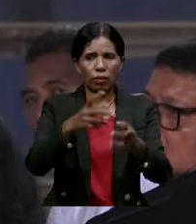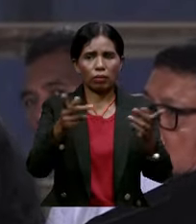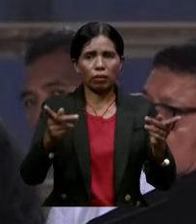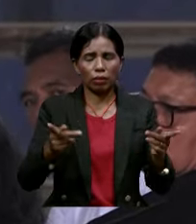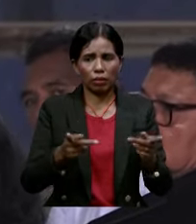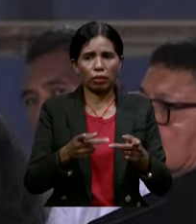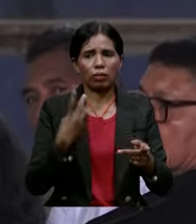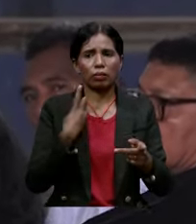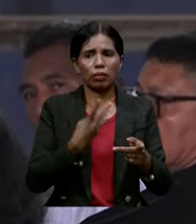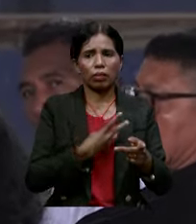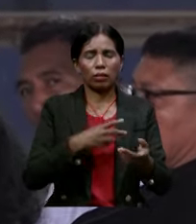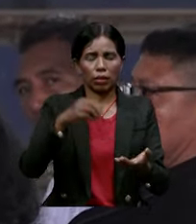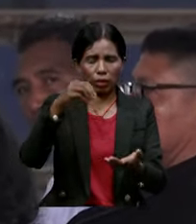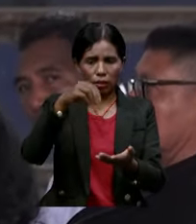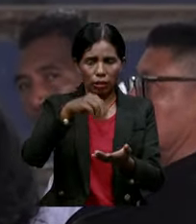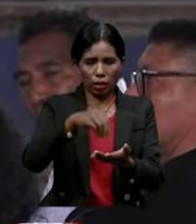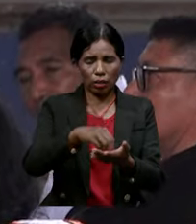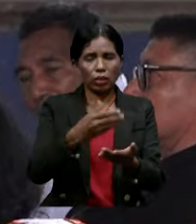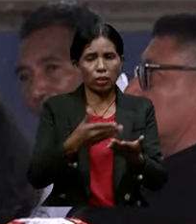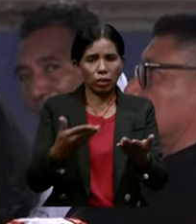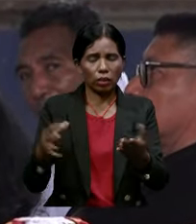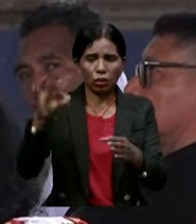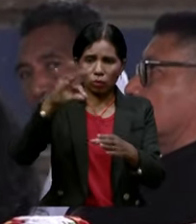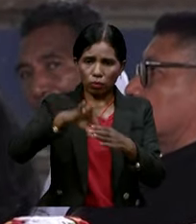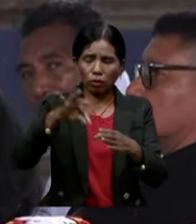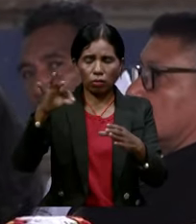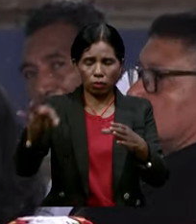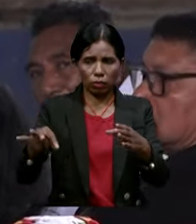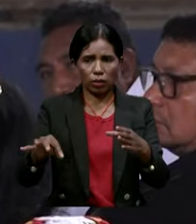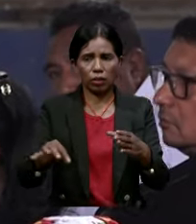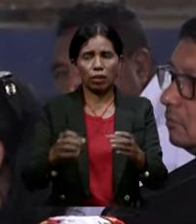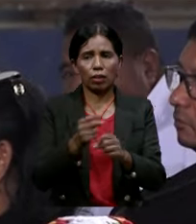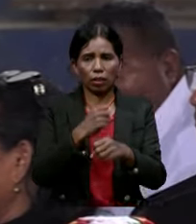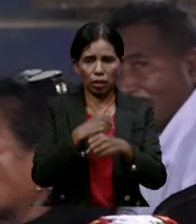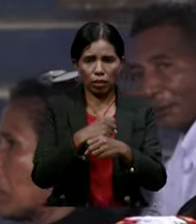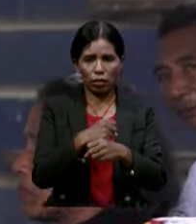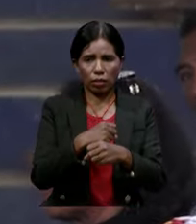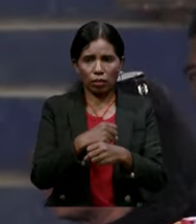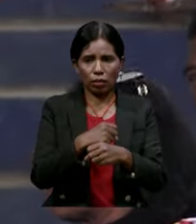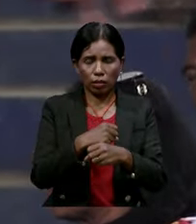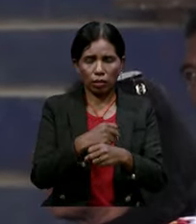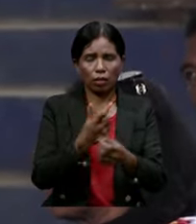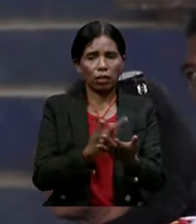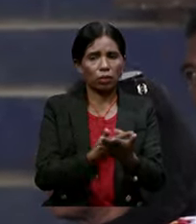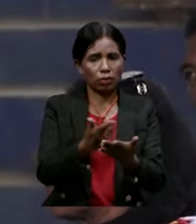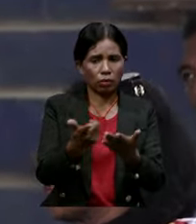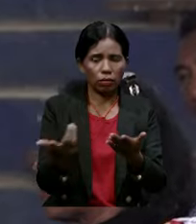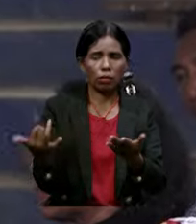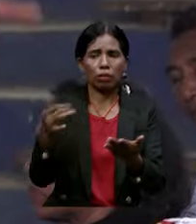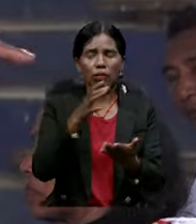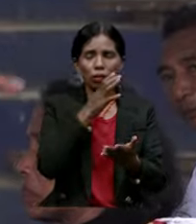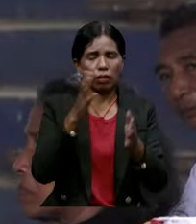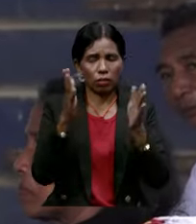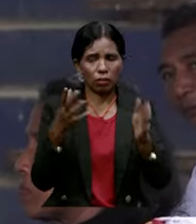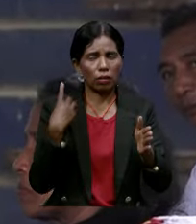e te produz, se e te produz. Também lembra que a agricultura, mas e te sei, tudo mal